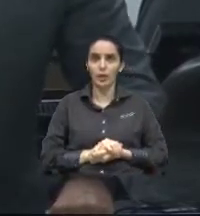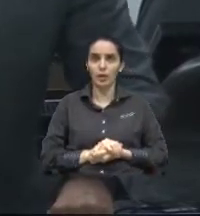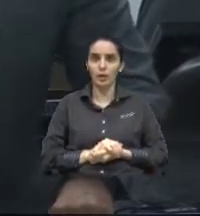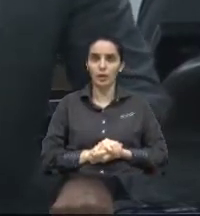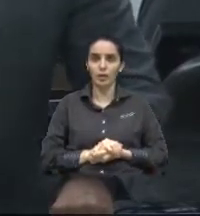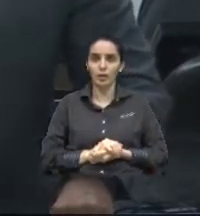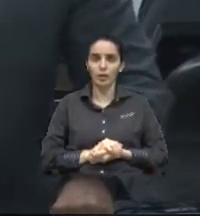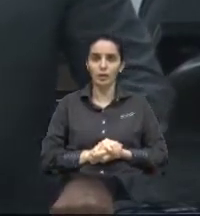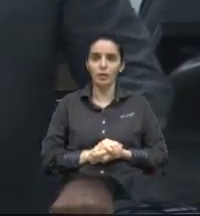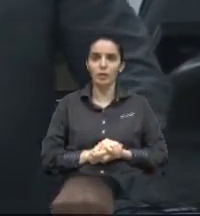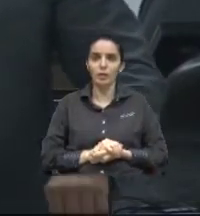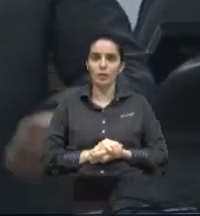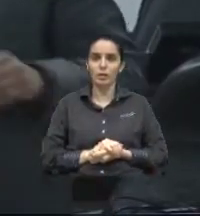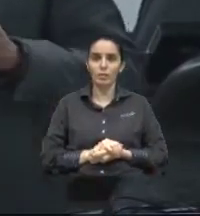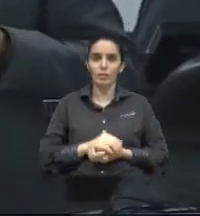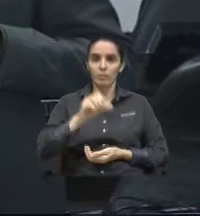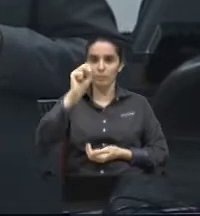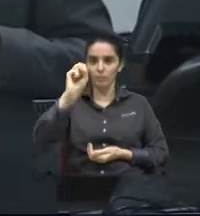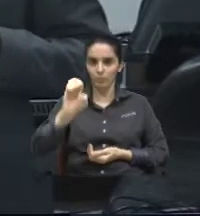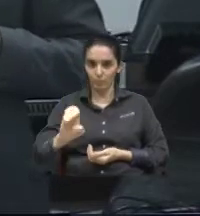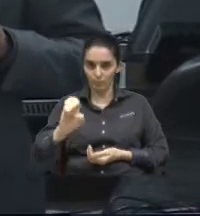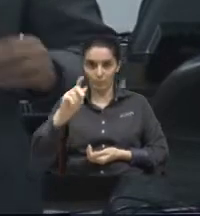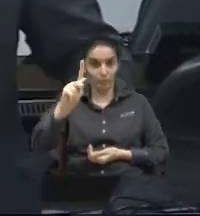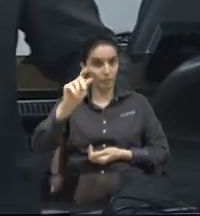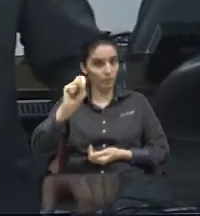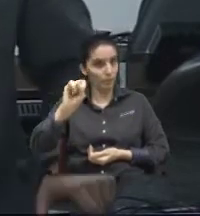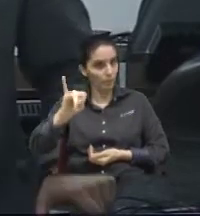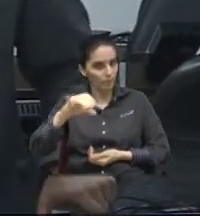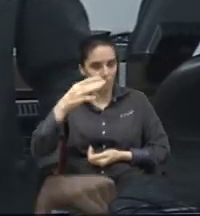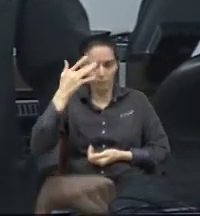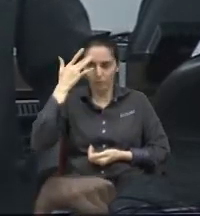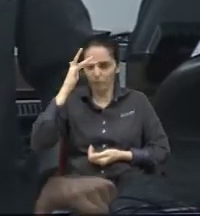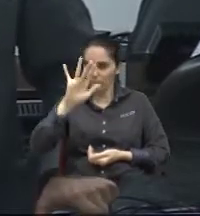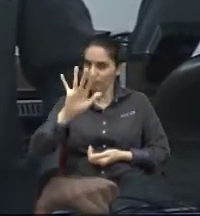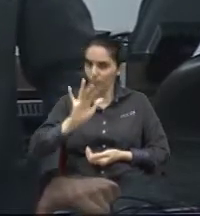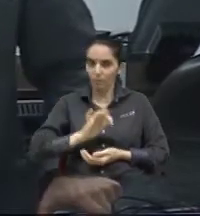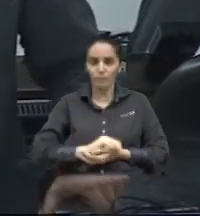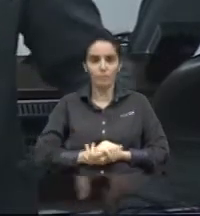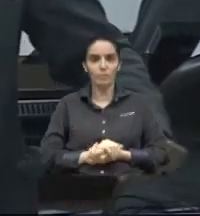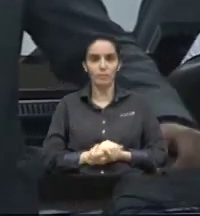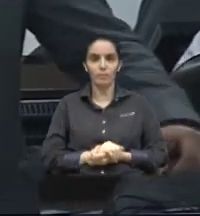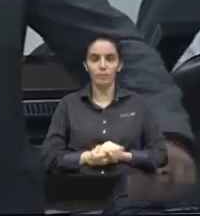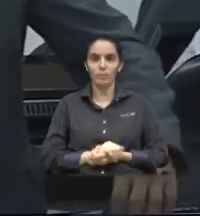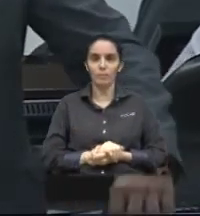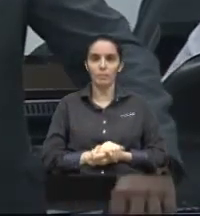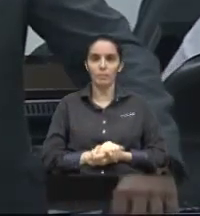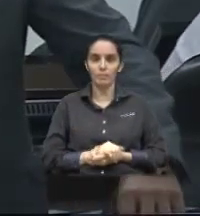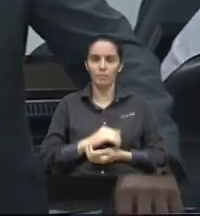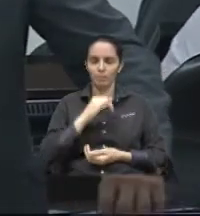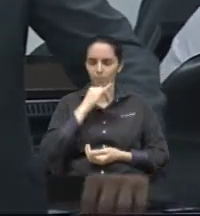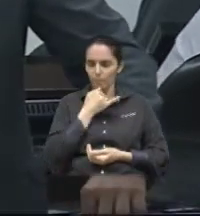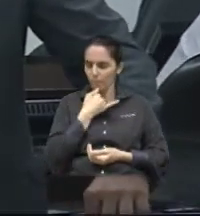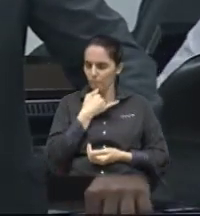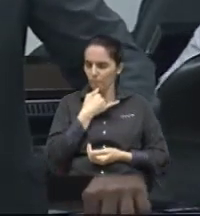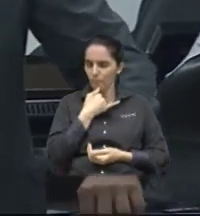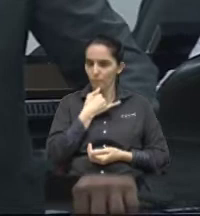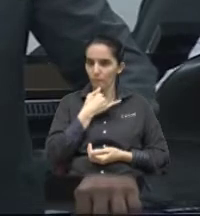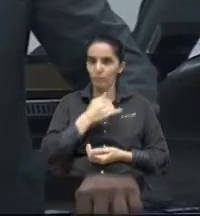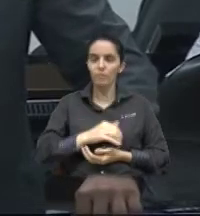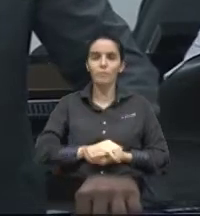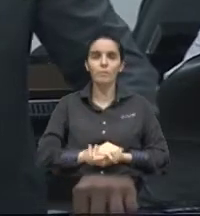Como? Sepsia. E é uma pena,